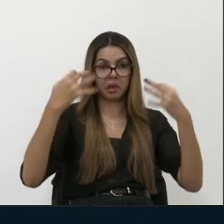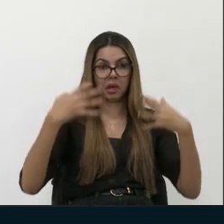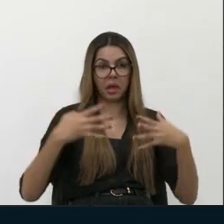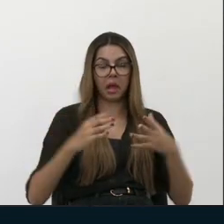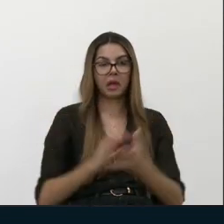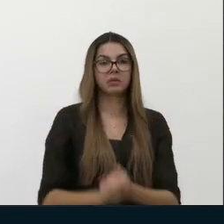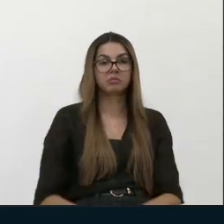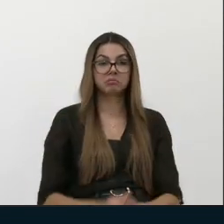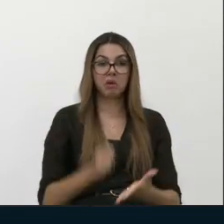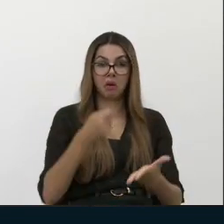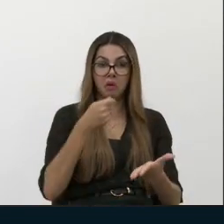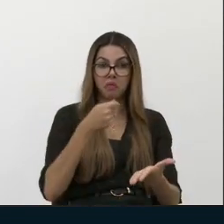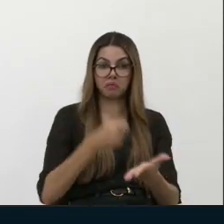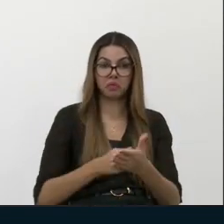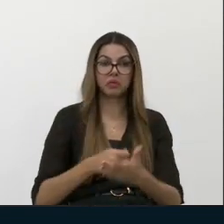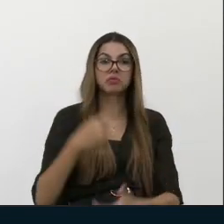bom,